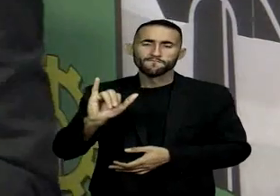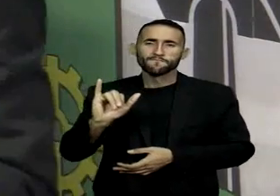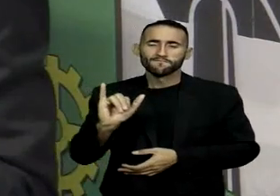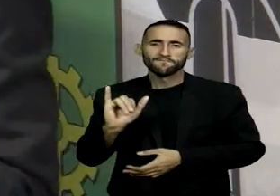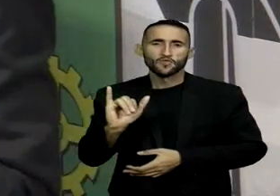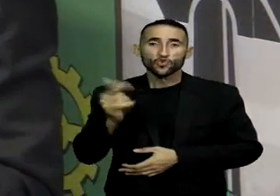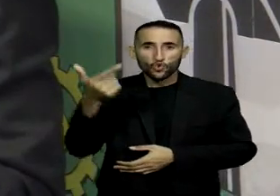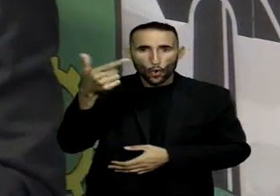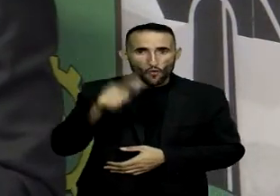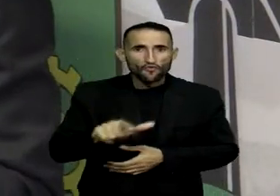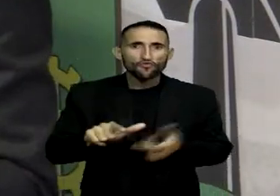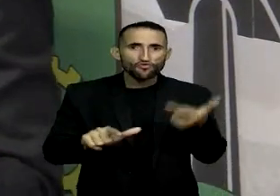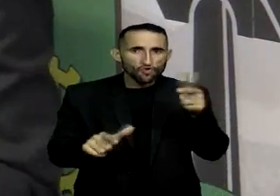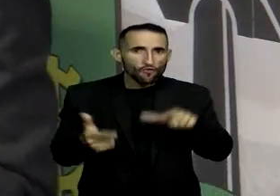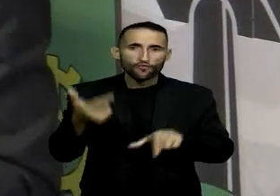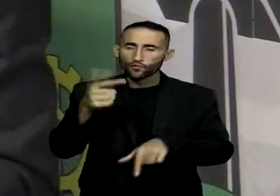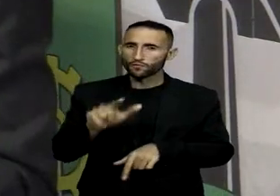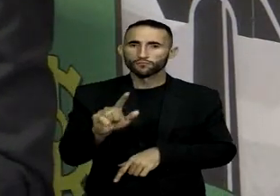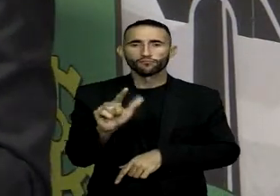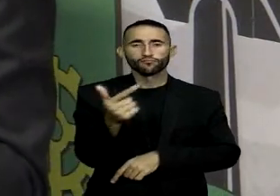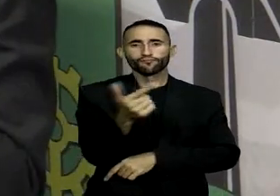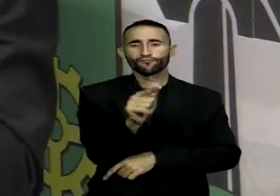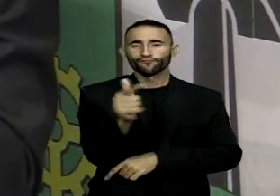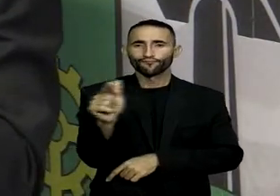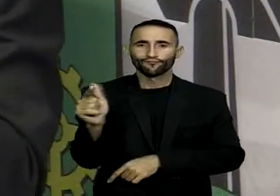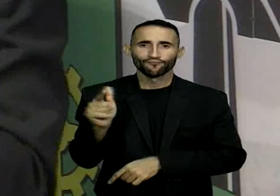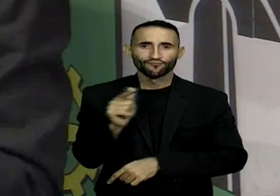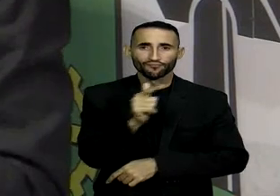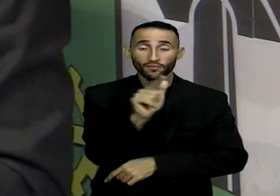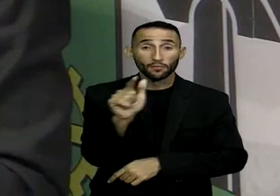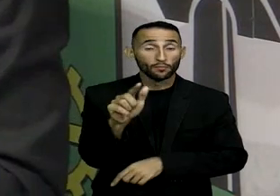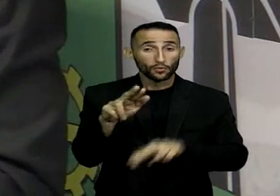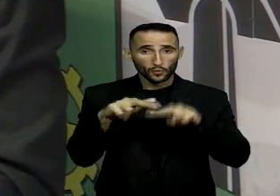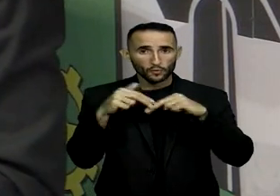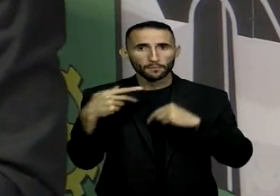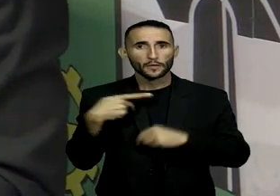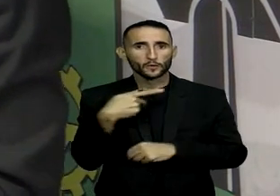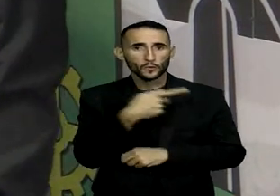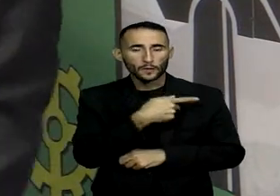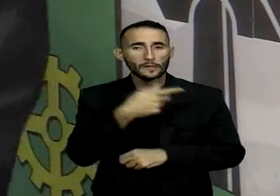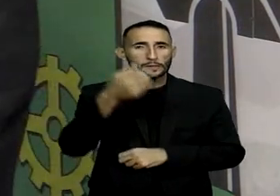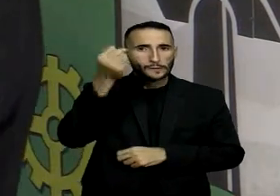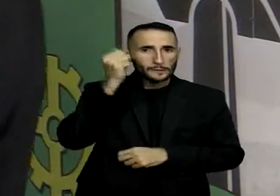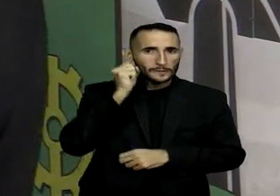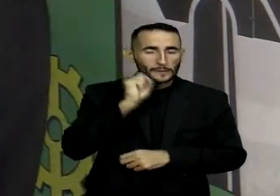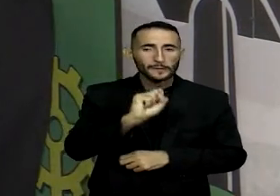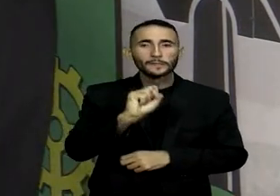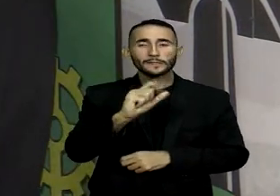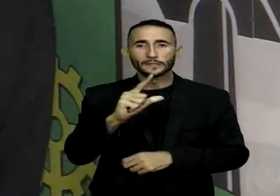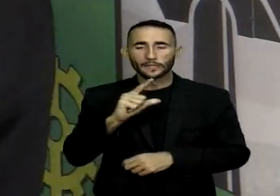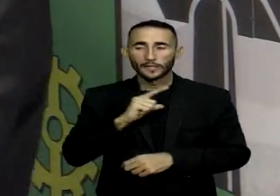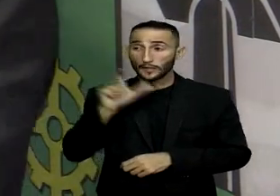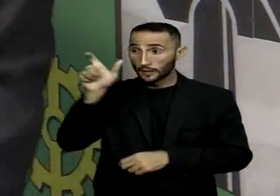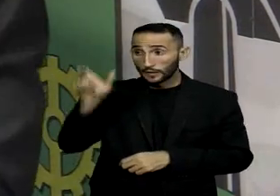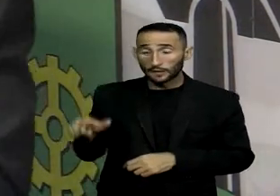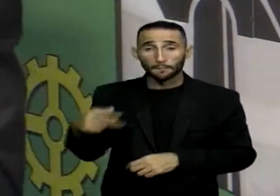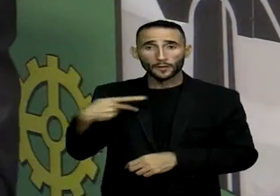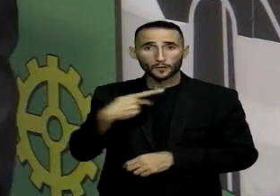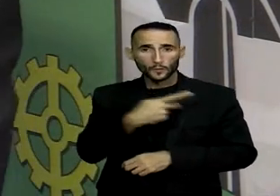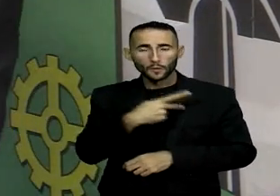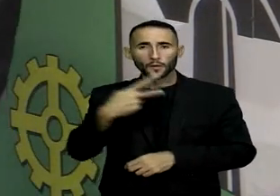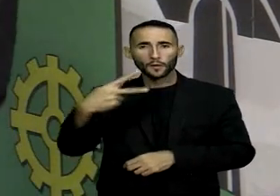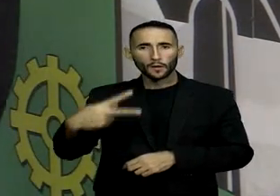fazer mais, porque sabe que existe uma punição. Então, pastora Cristiane Selegato, aqui está o pastor Paulo Júnior